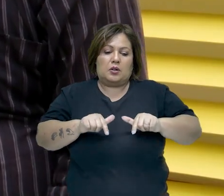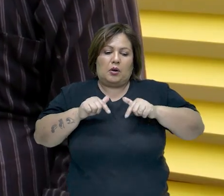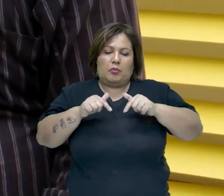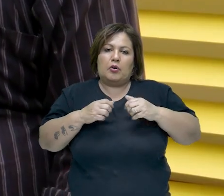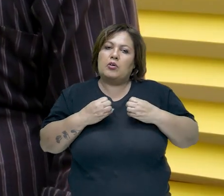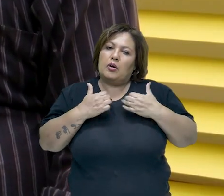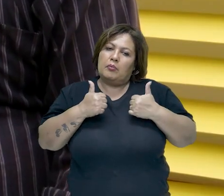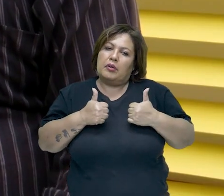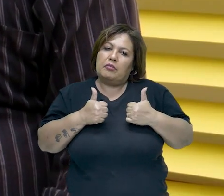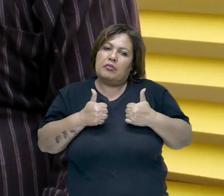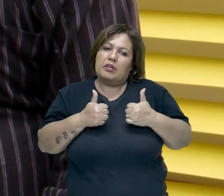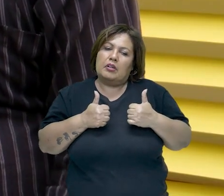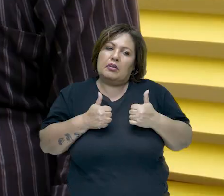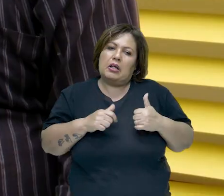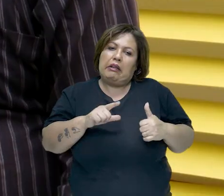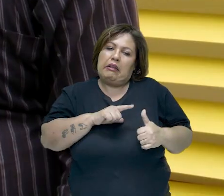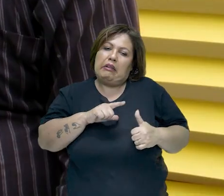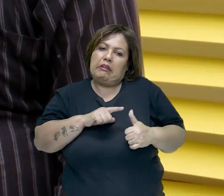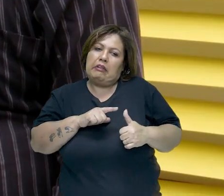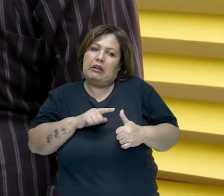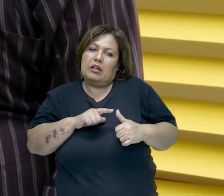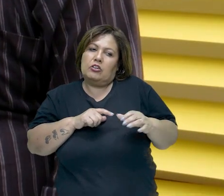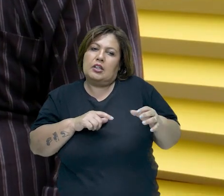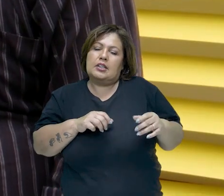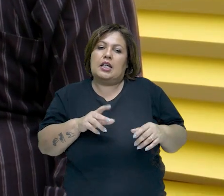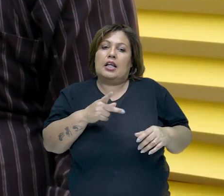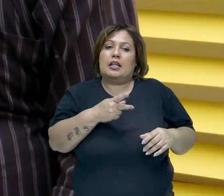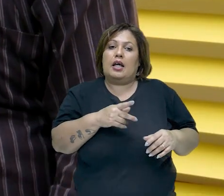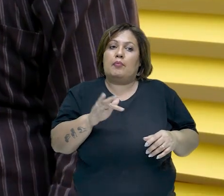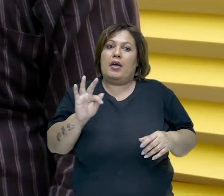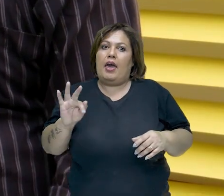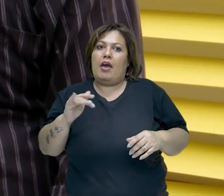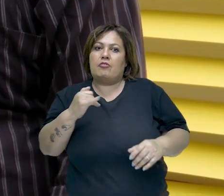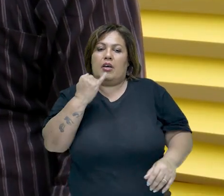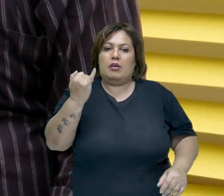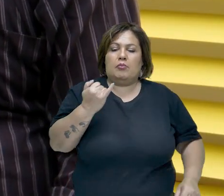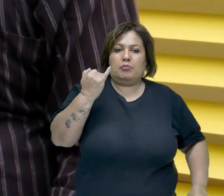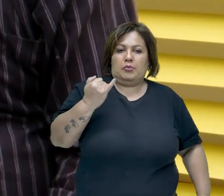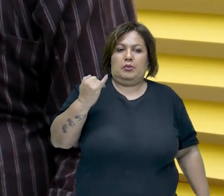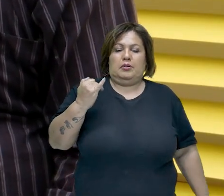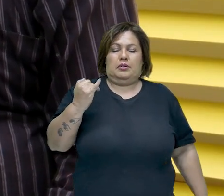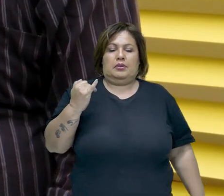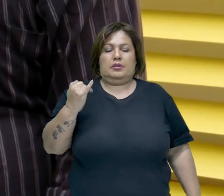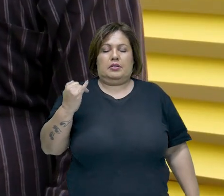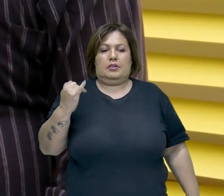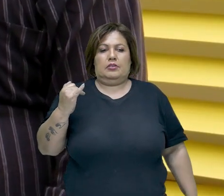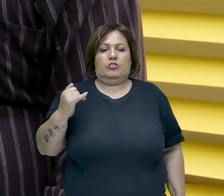bem-vindo. Ter a chancela da Polícia Federal é fundamental.